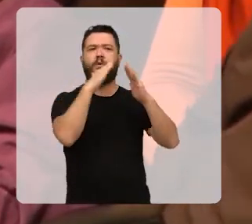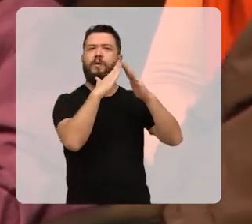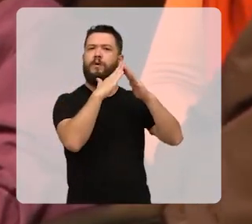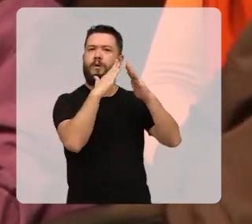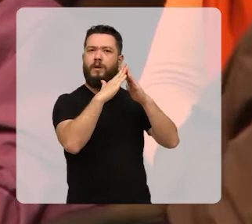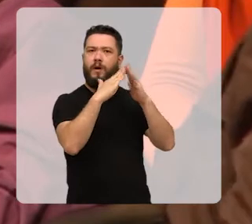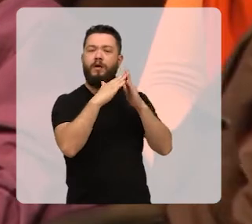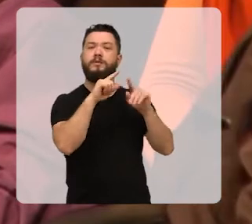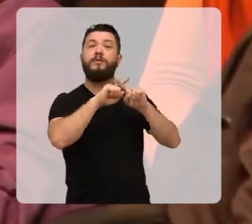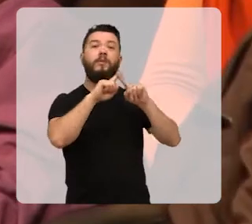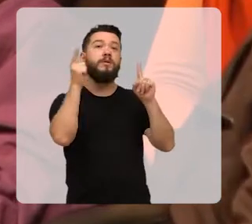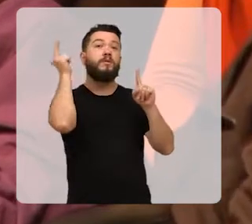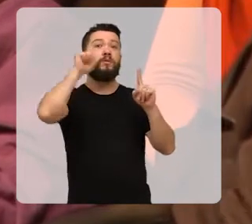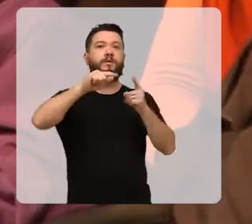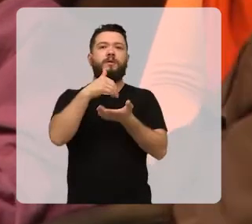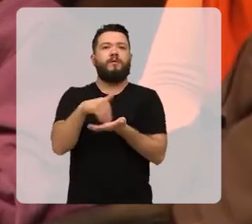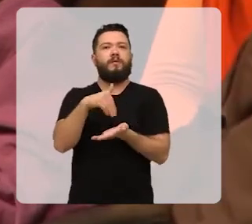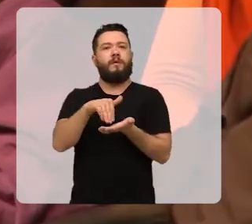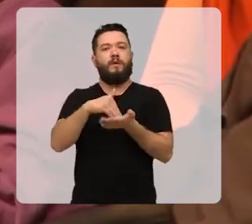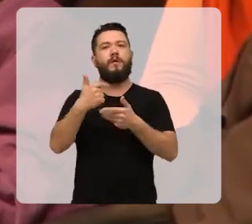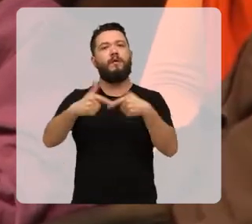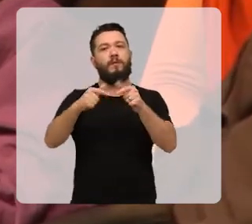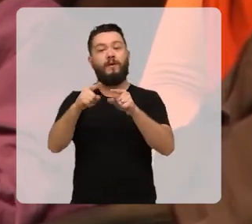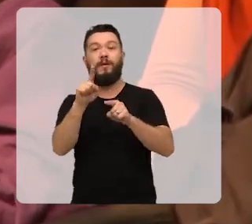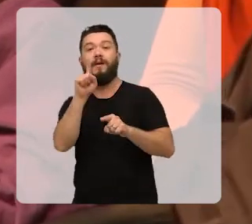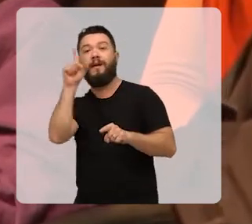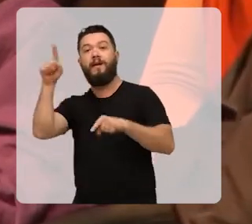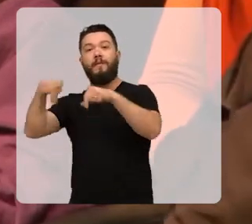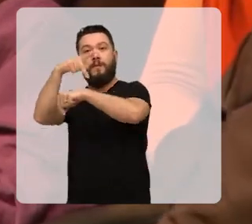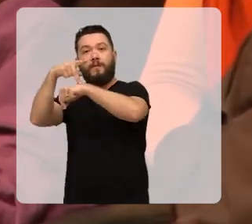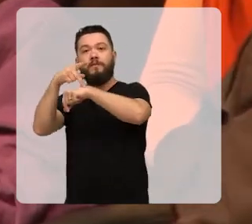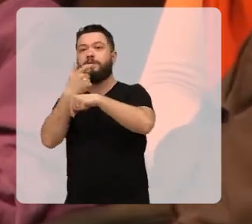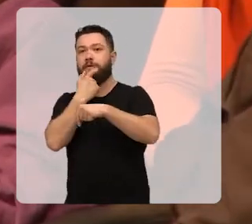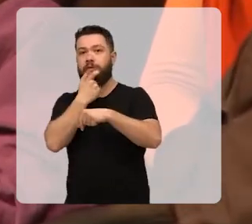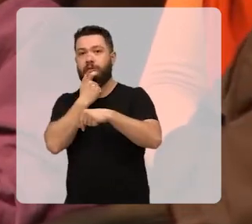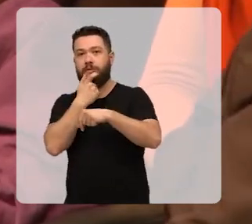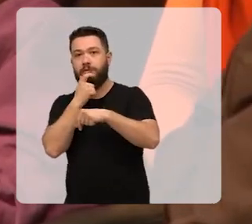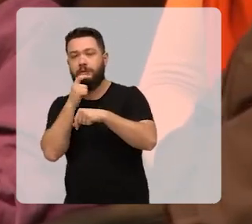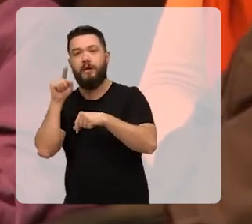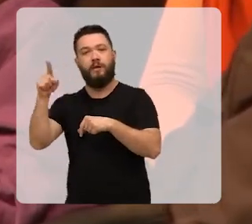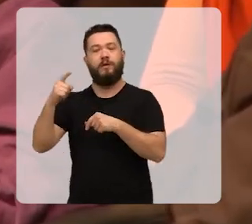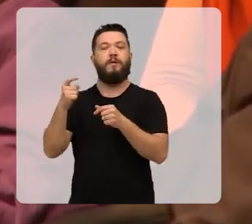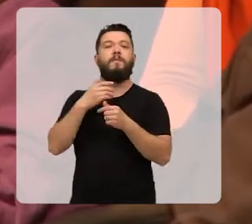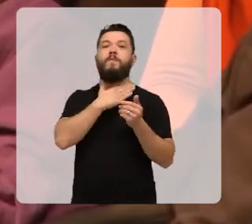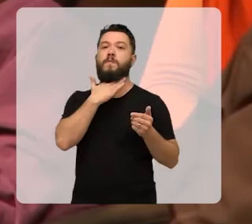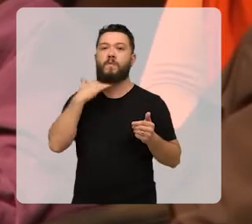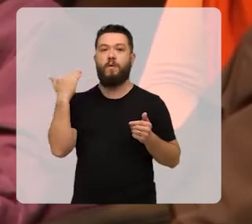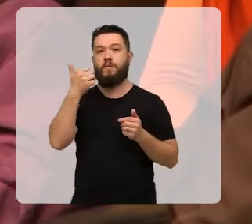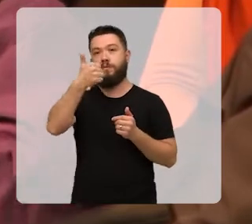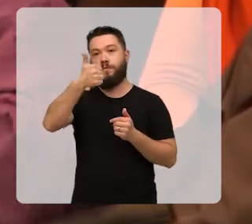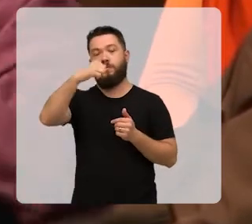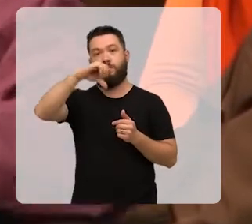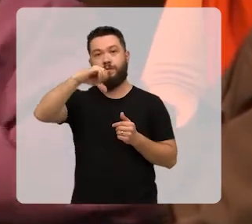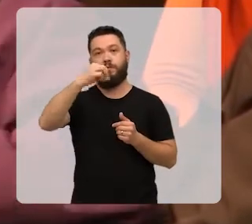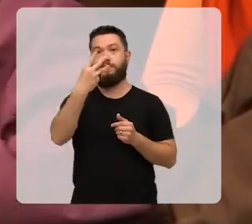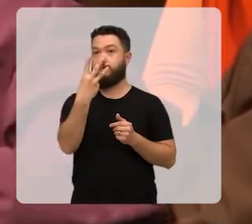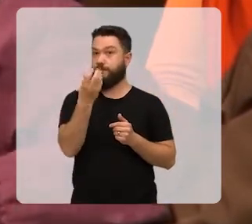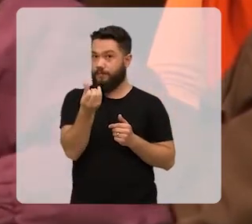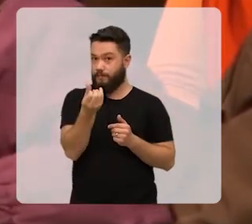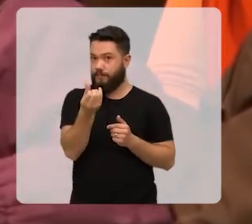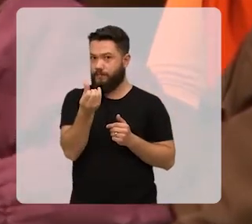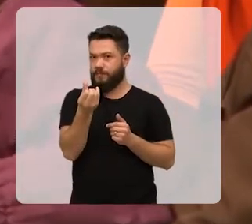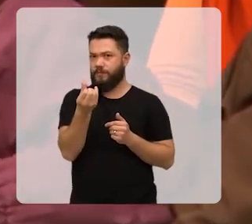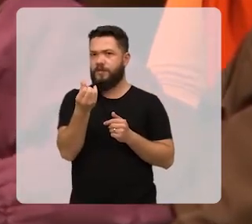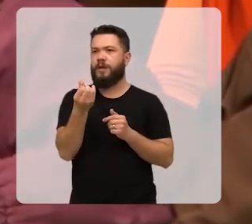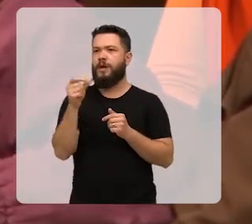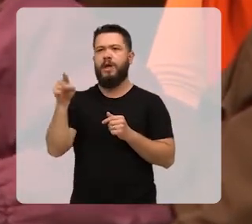anos como secretária na Inglaterra. O irmão mais jovem morreu em 1936. Teve uma infância normal